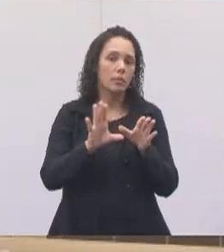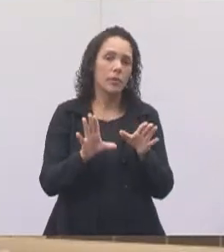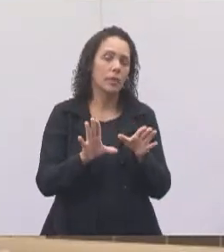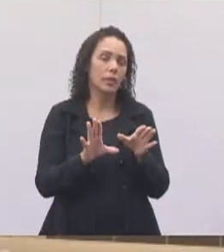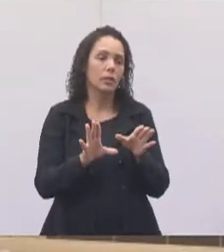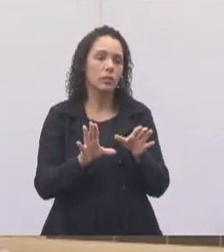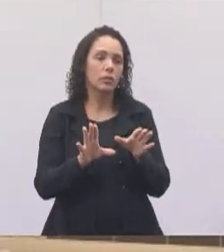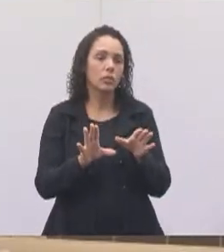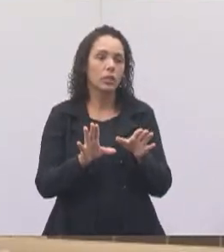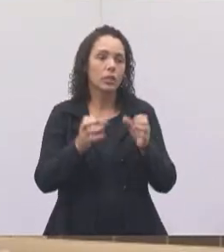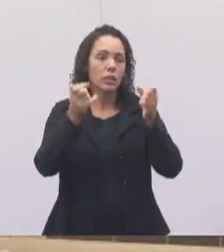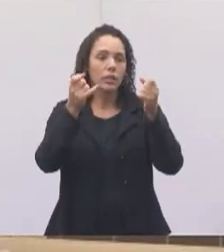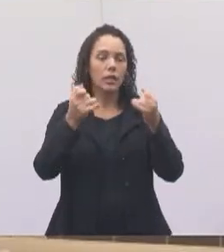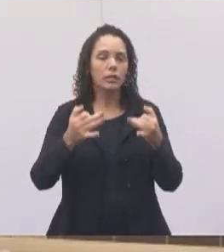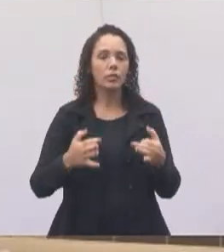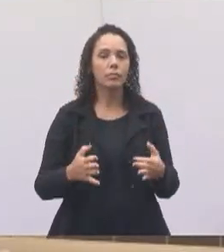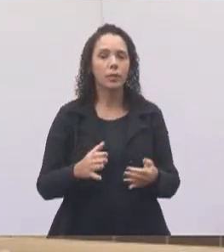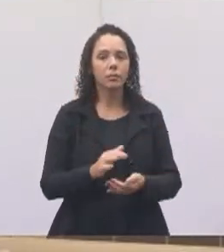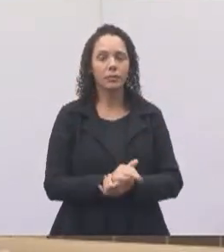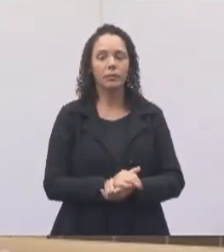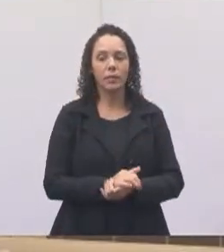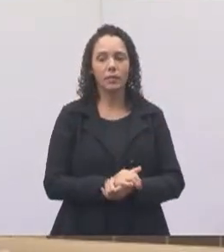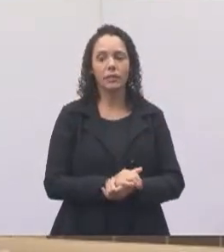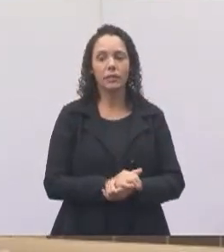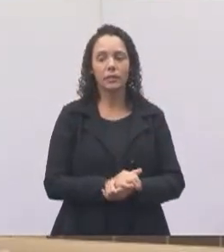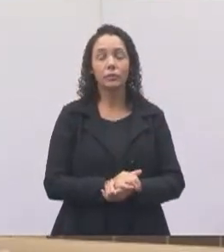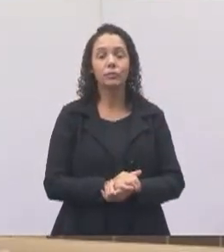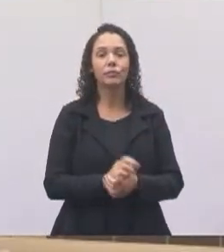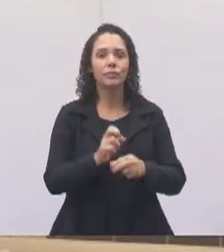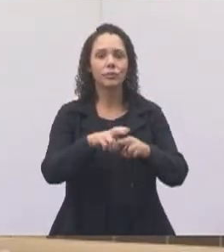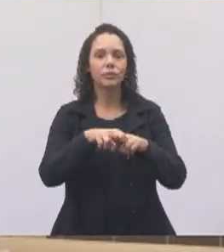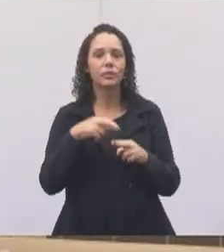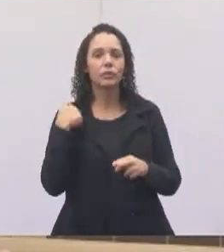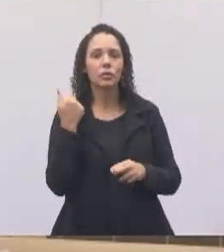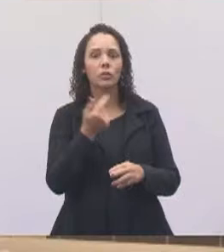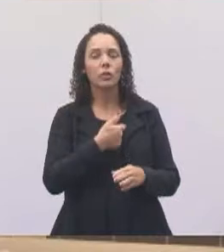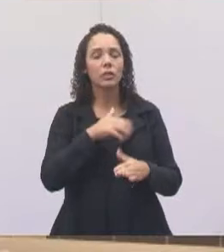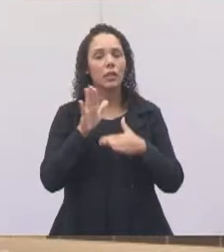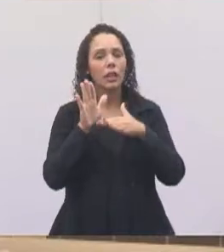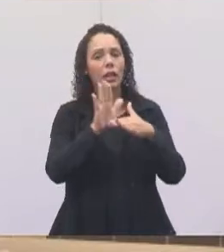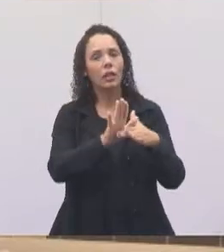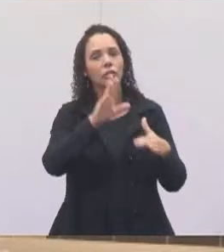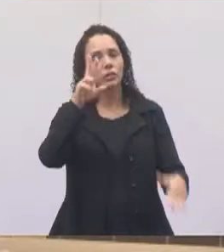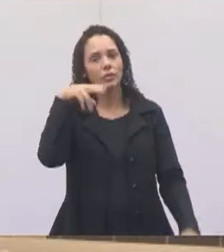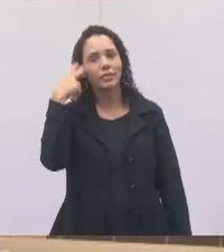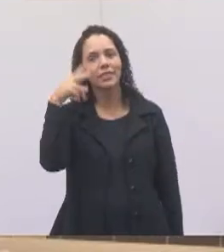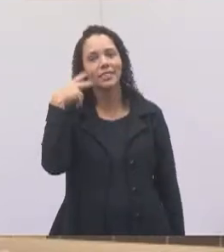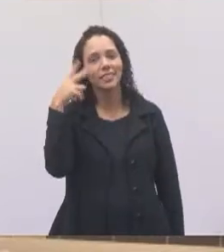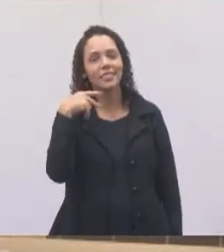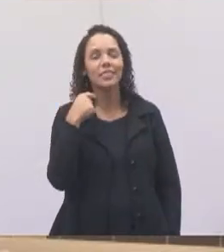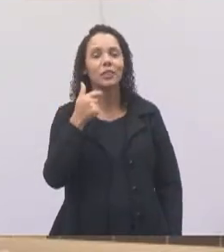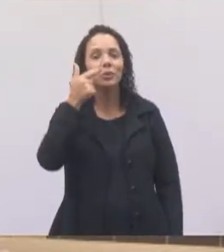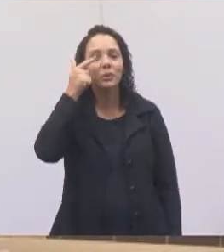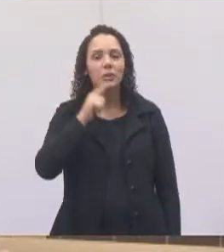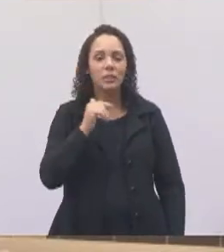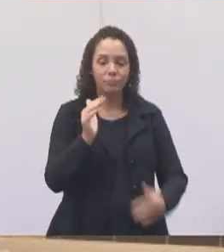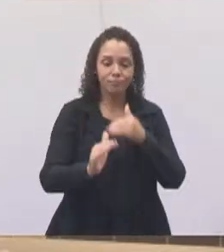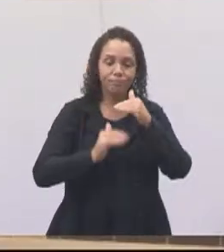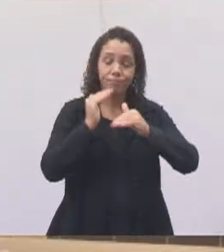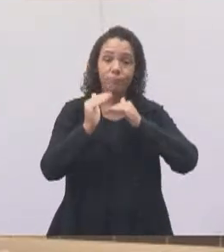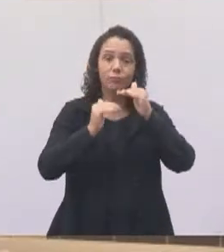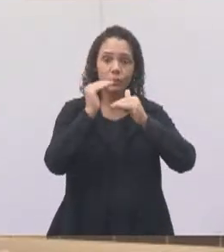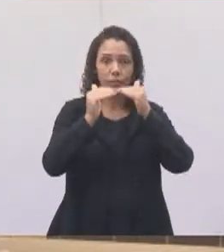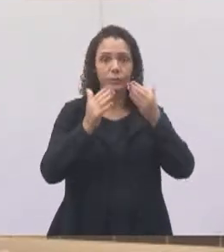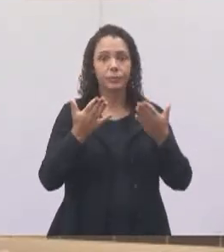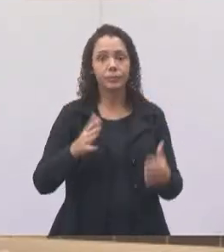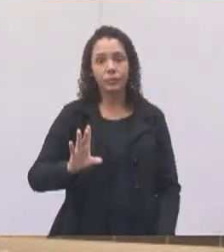sentido que a gente quis contribuir com o vereador, para que a gente pudesse, de fato, evoluir nessa questão.